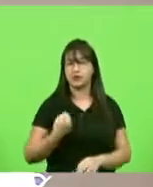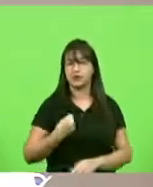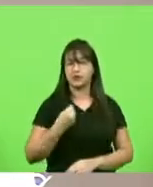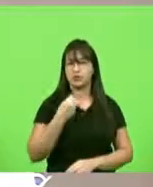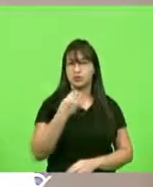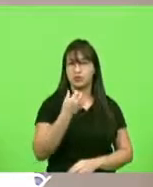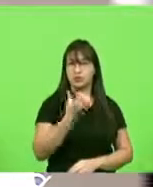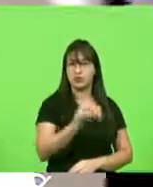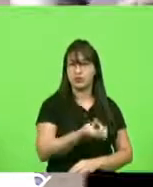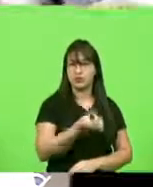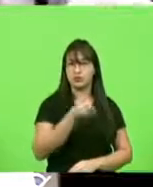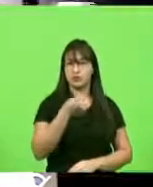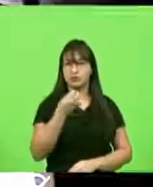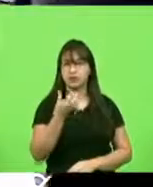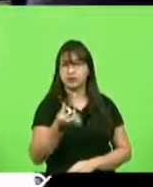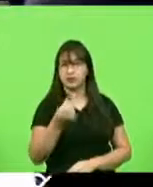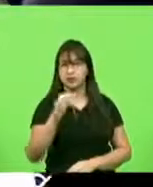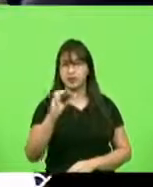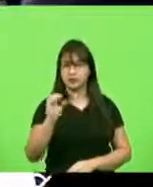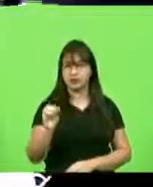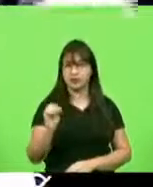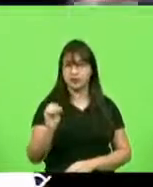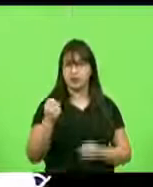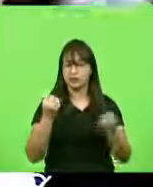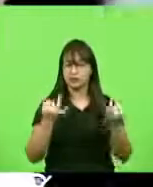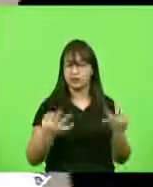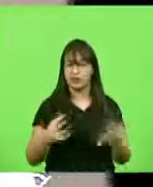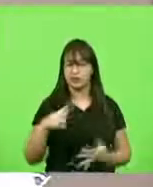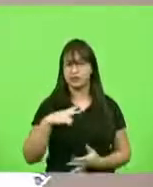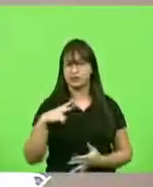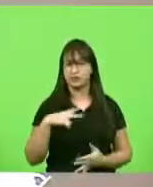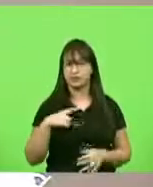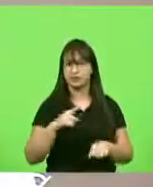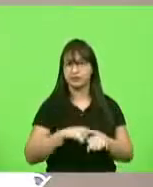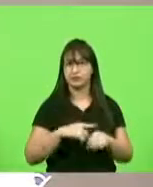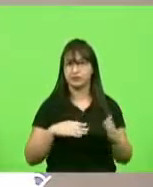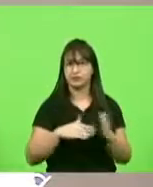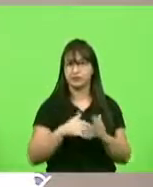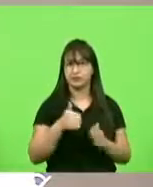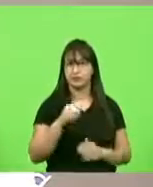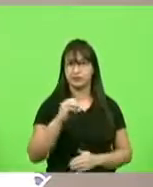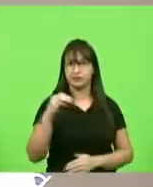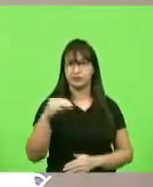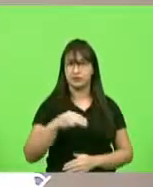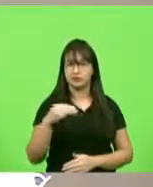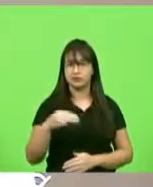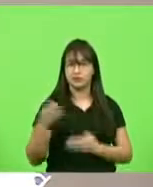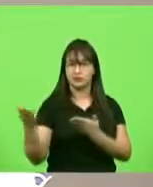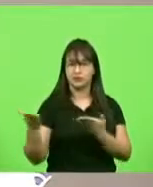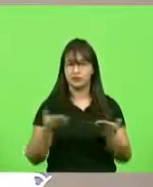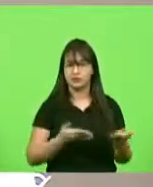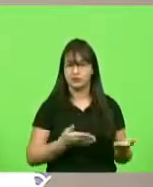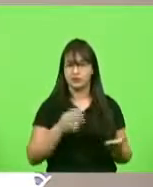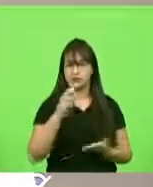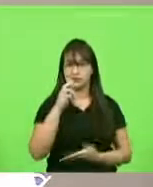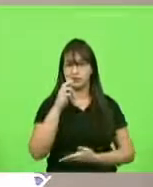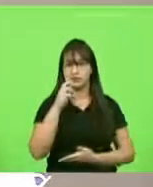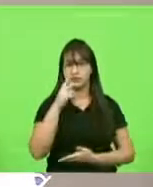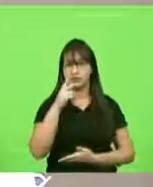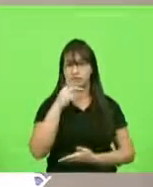631 a 660. Explicações pessoais, pelo tempo de até 10 minutos, fará uso da palavra o deputado Maurício Skudilark.